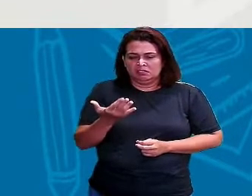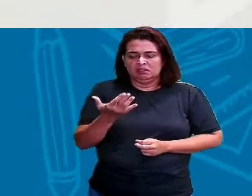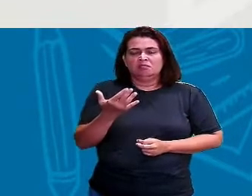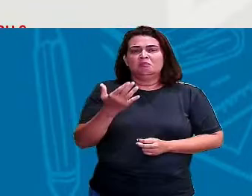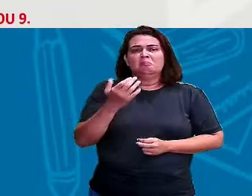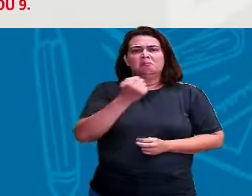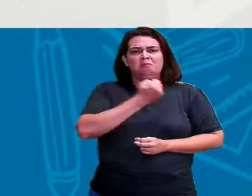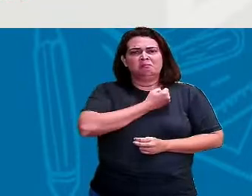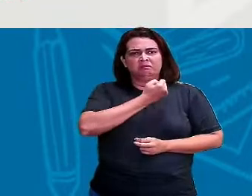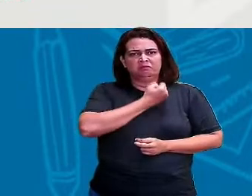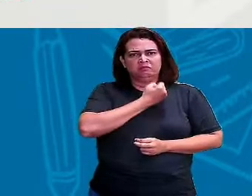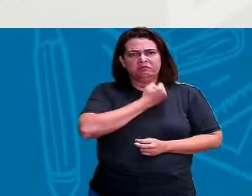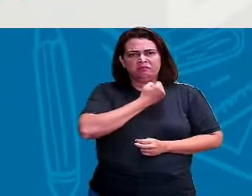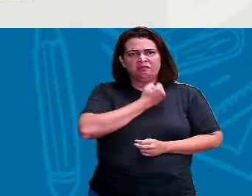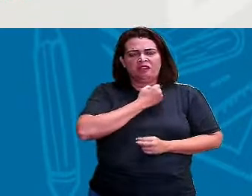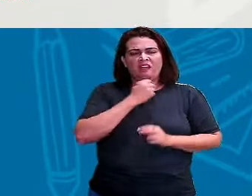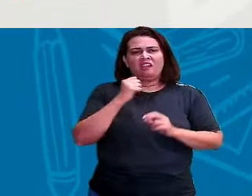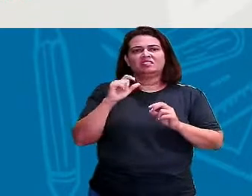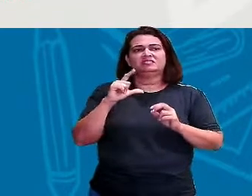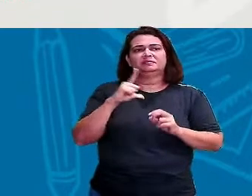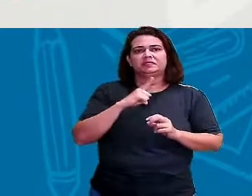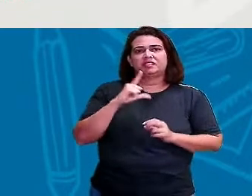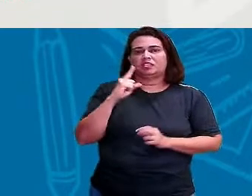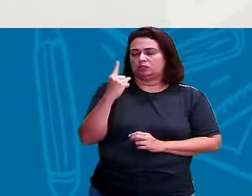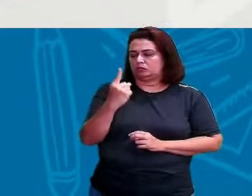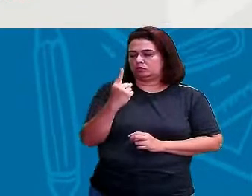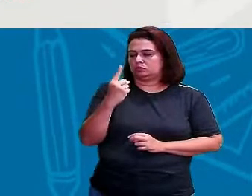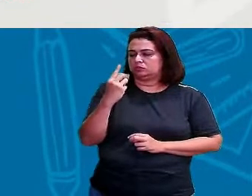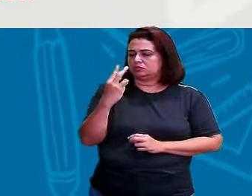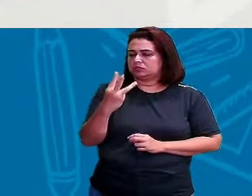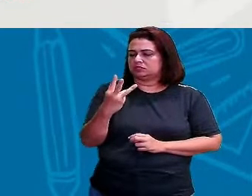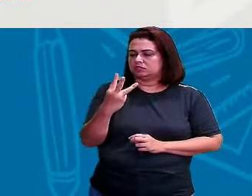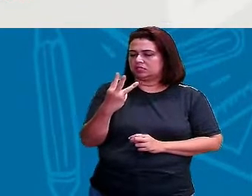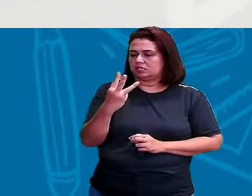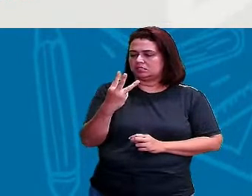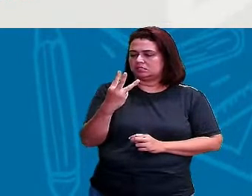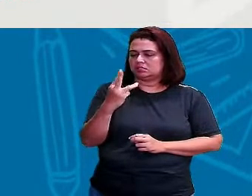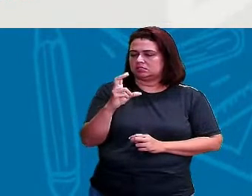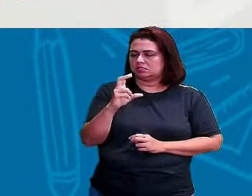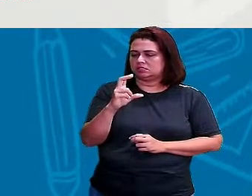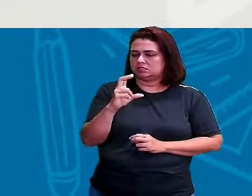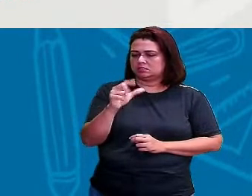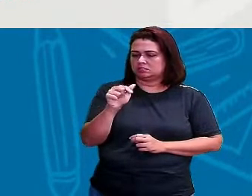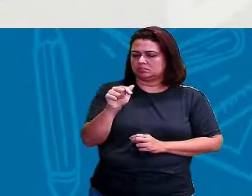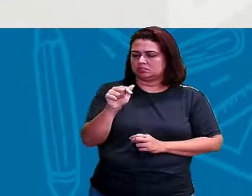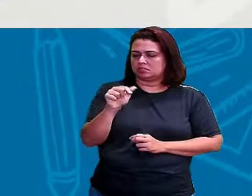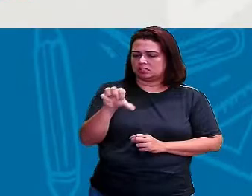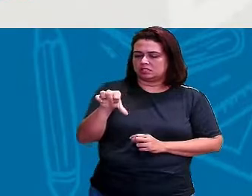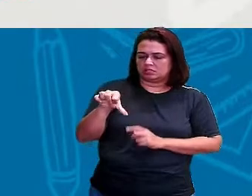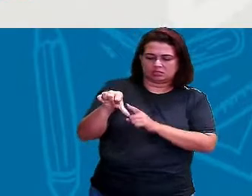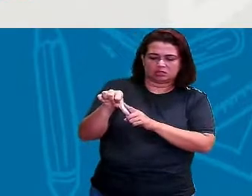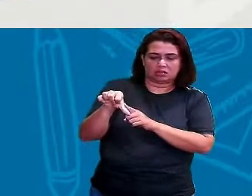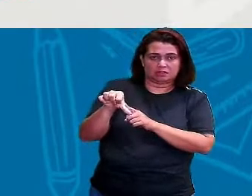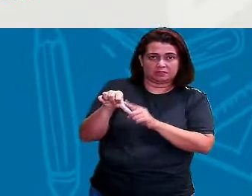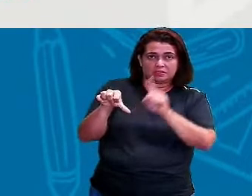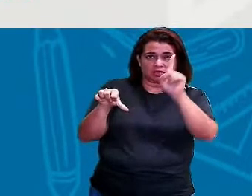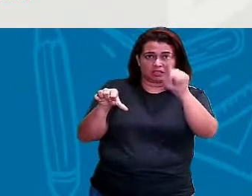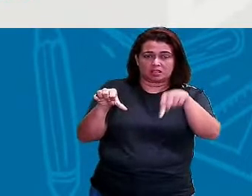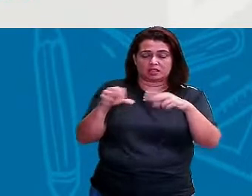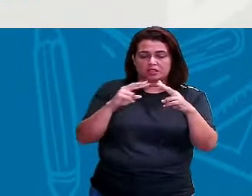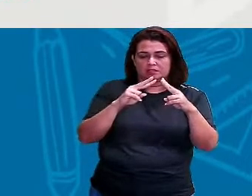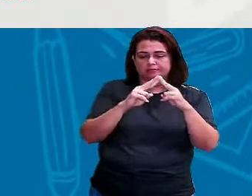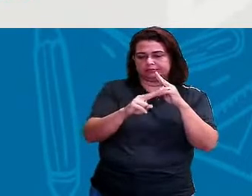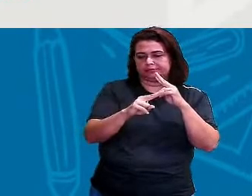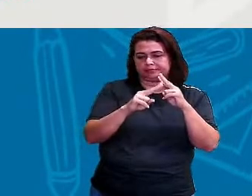que um número tiver o número 1, 3, 5, 7 ou 9, ele é um